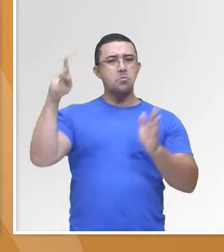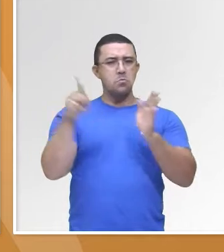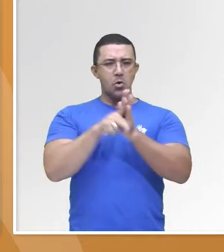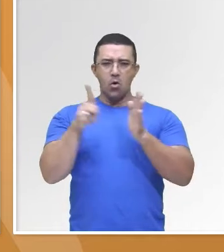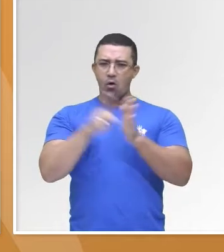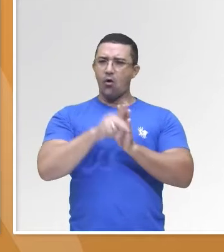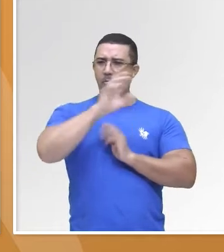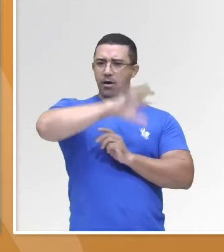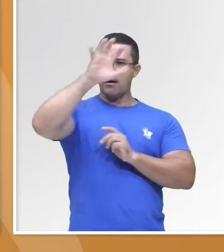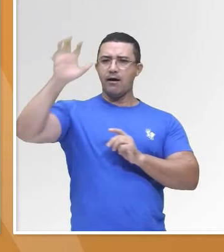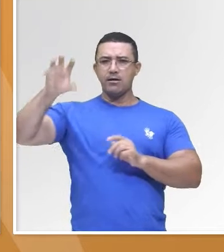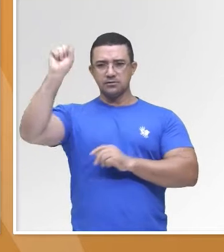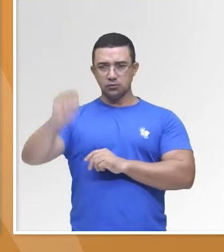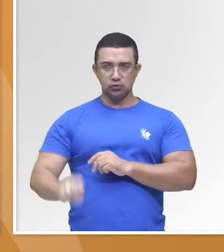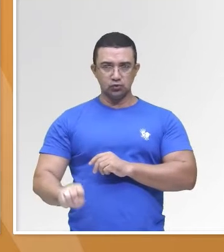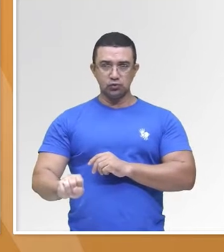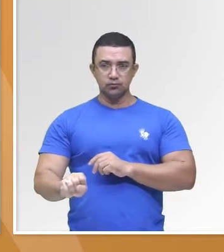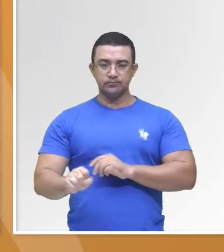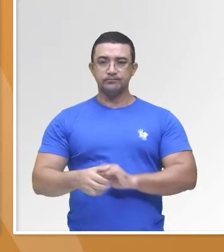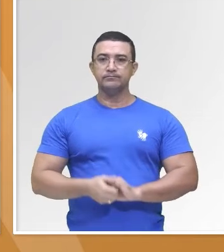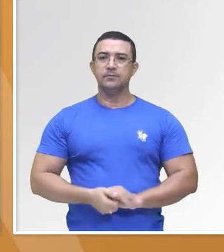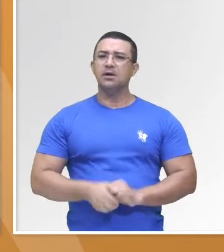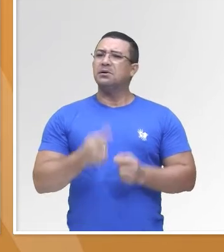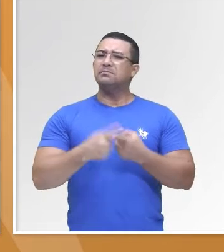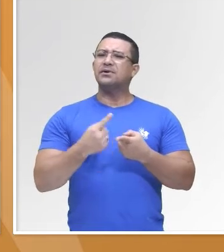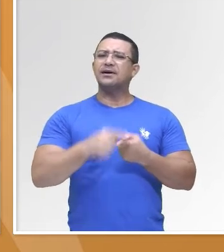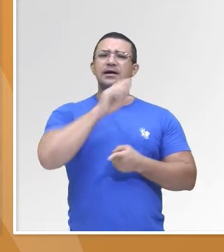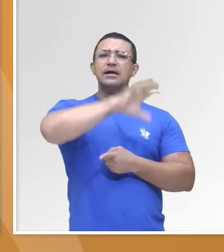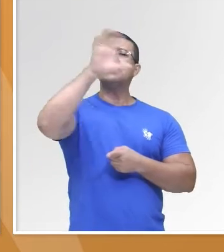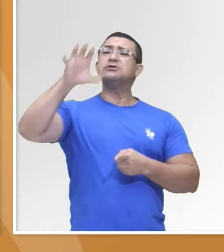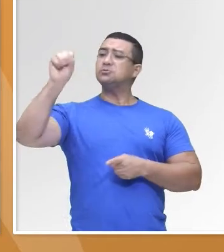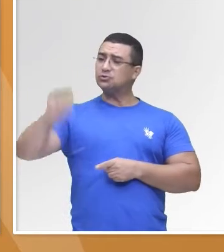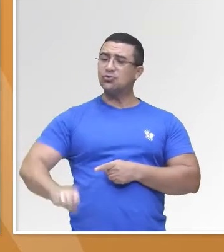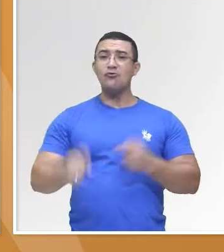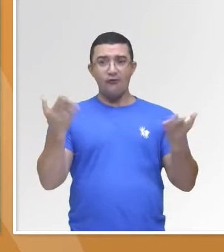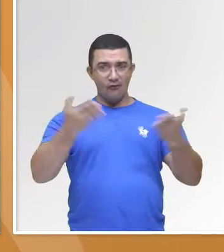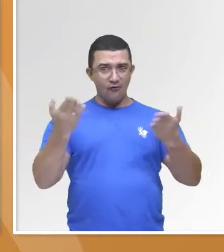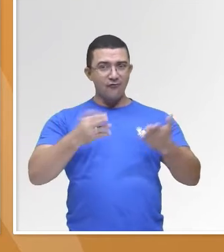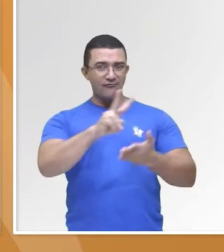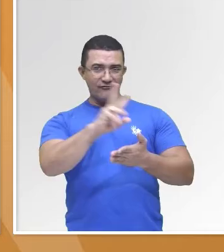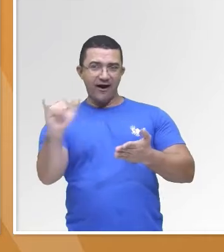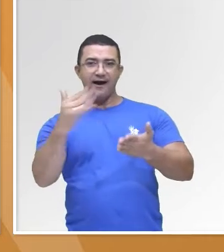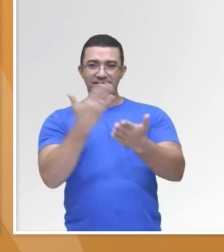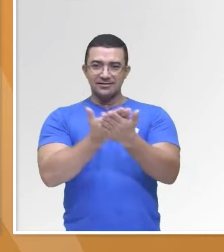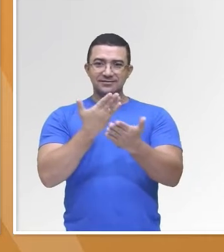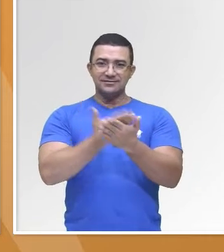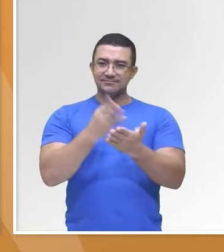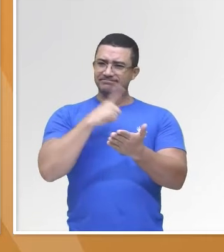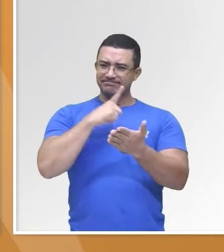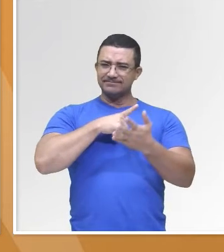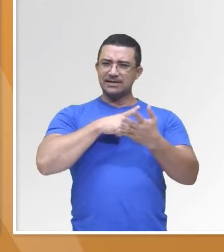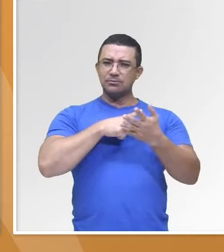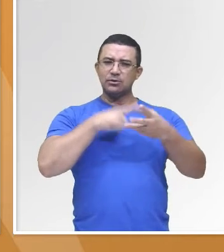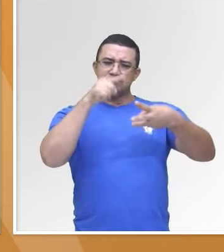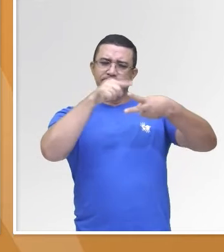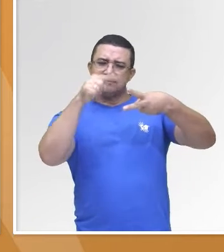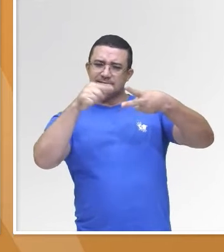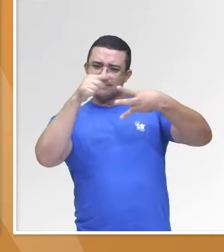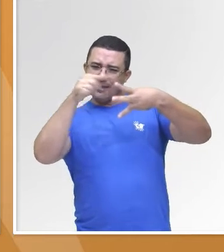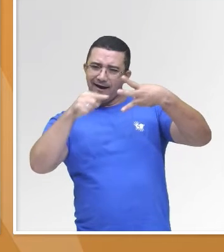na região sul. Tá? Por que região sul? Porque é o que a gente vai estudar hoje, tá? Então, temos aí 3 imagens,